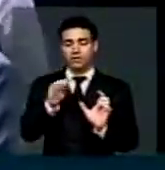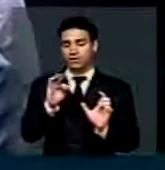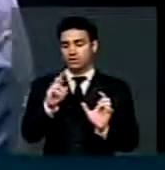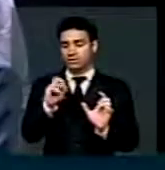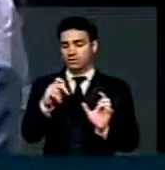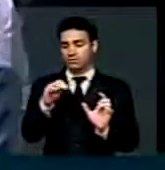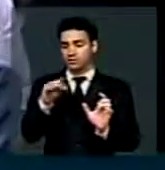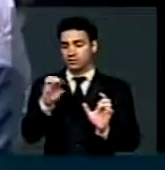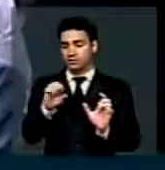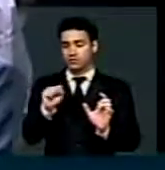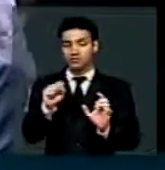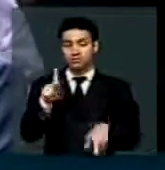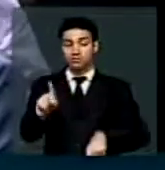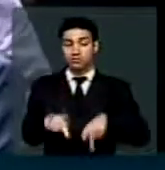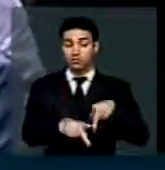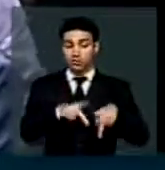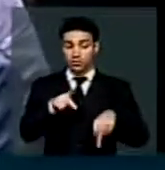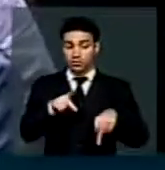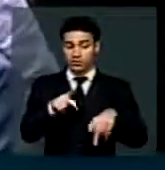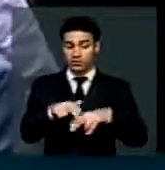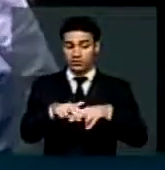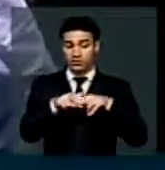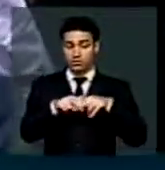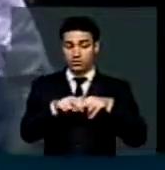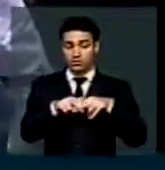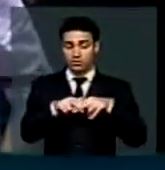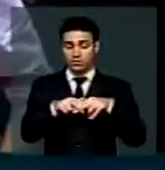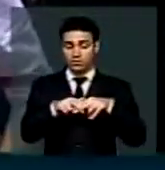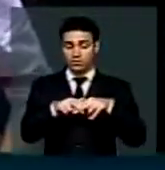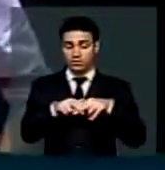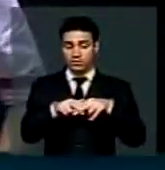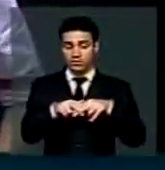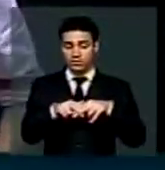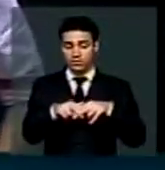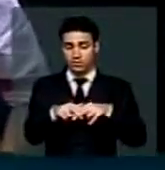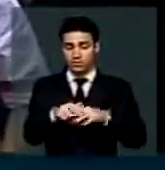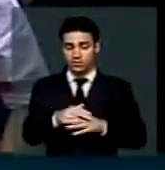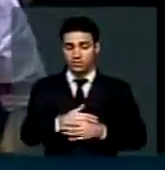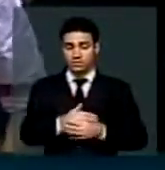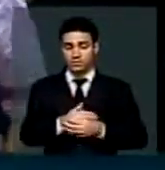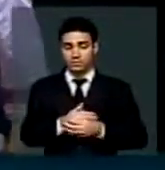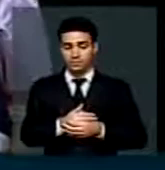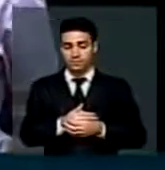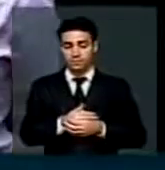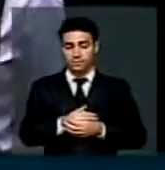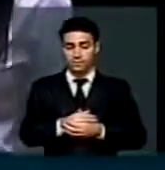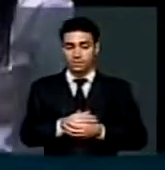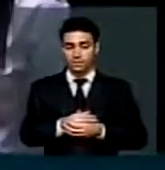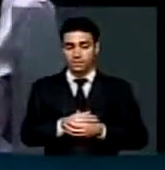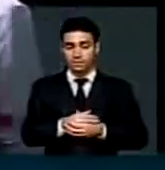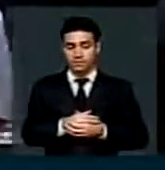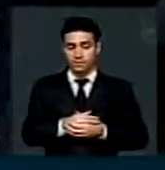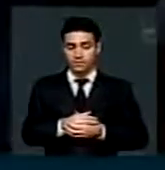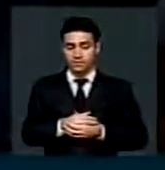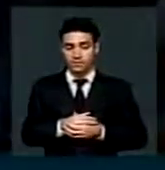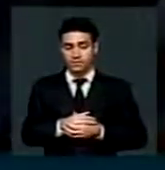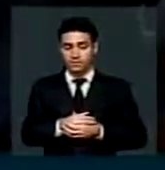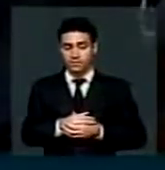para transporte público. Para carga. Não, mas teve. Não, nada não. Só agora. Agora que vai